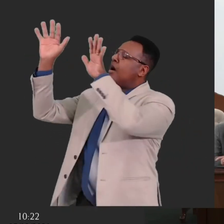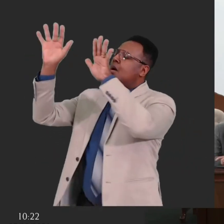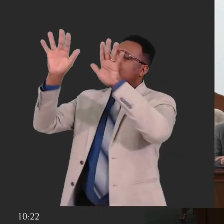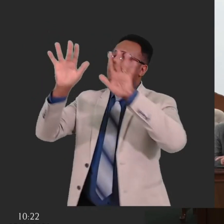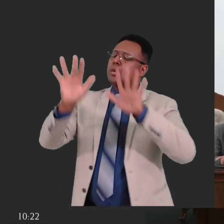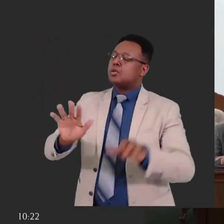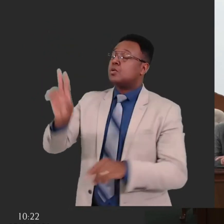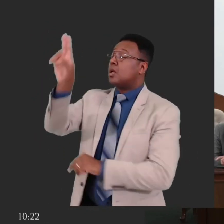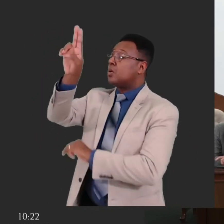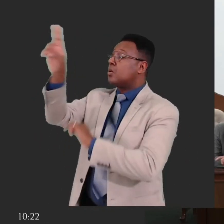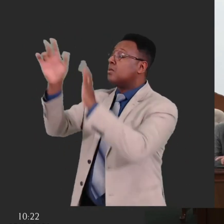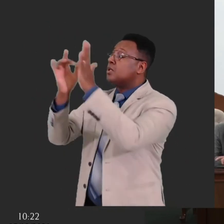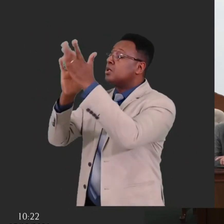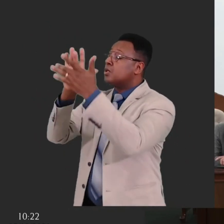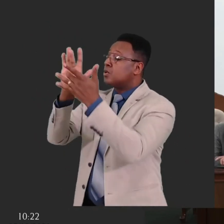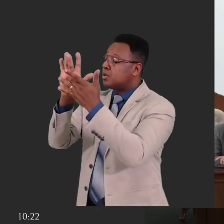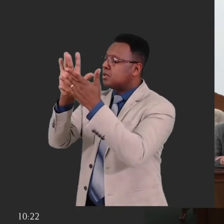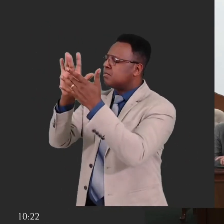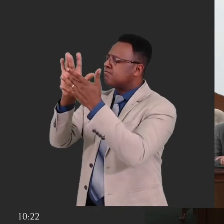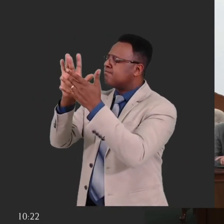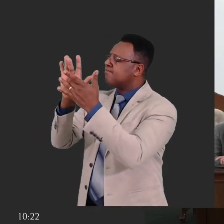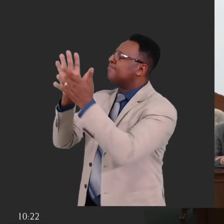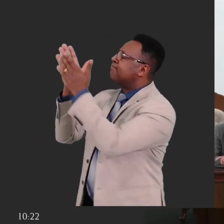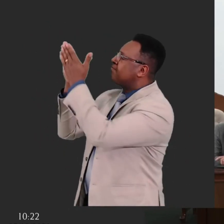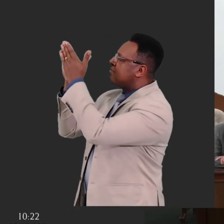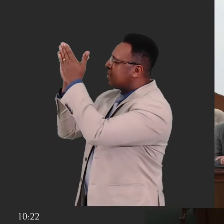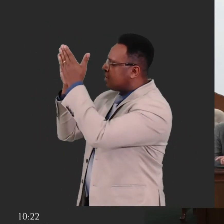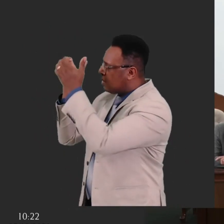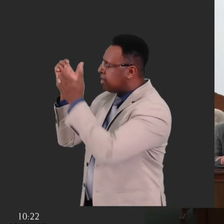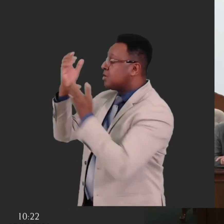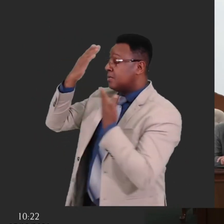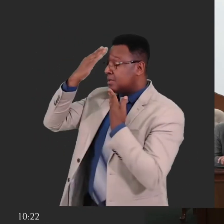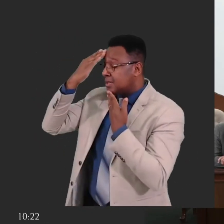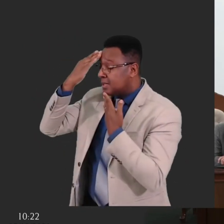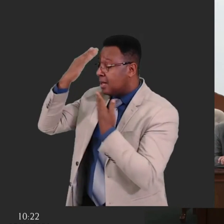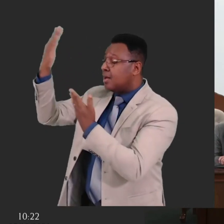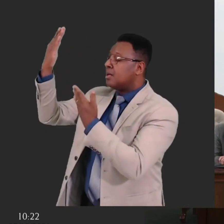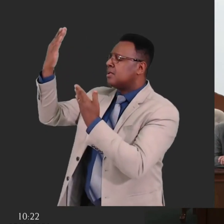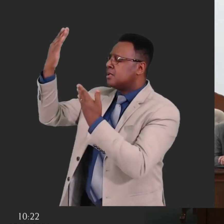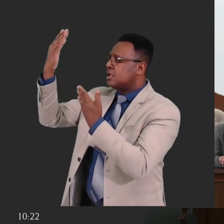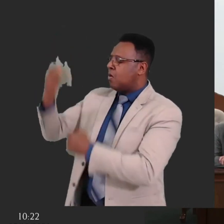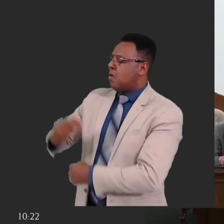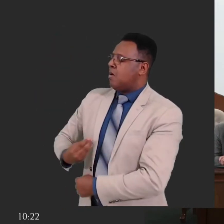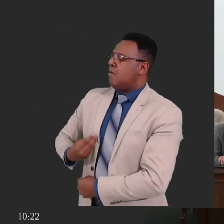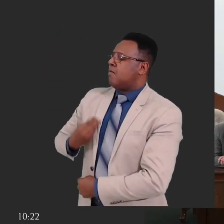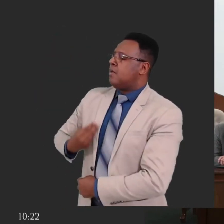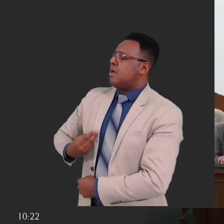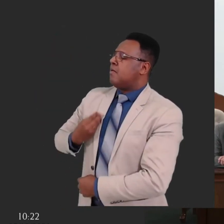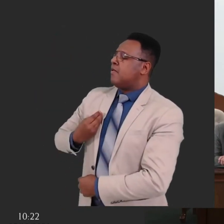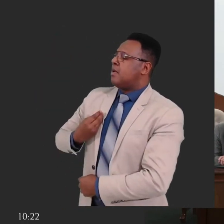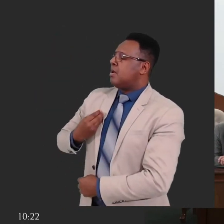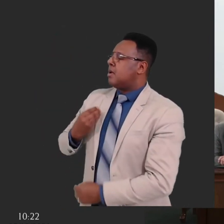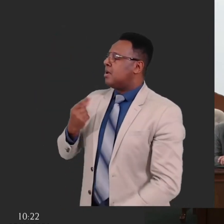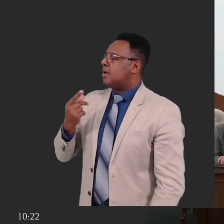Jesus, tudo te pedimos, por Ele te agradecemos. Bendito contigo na tua